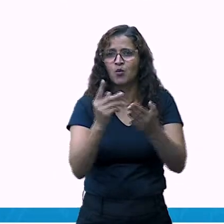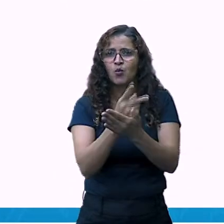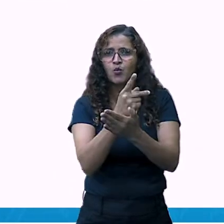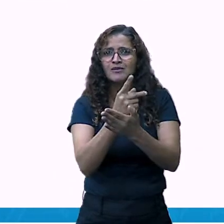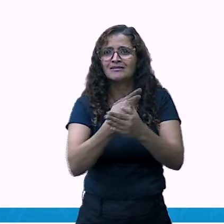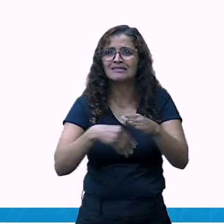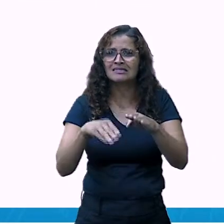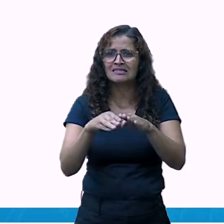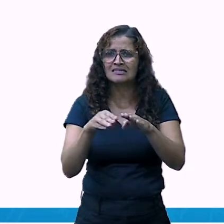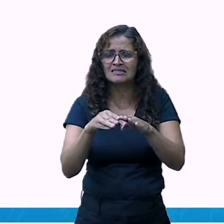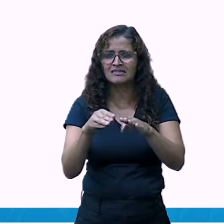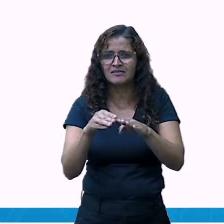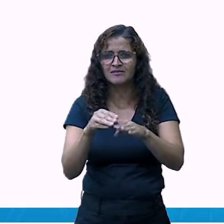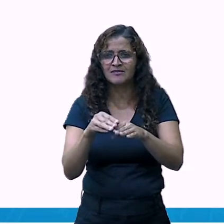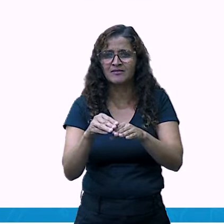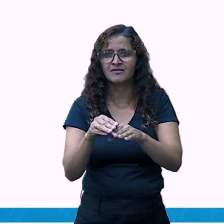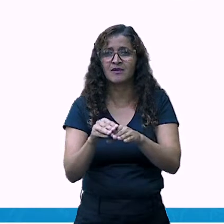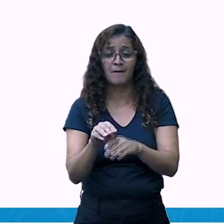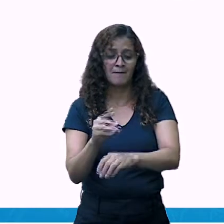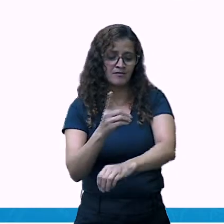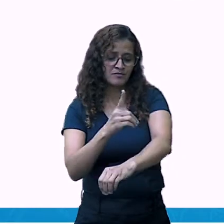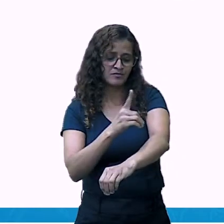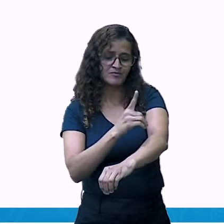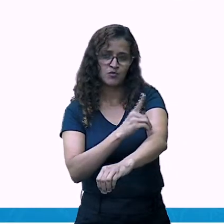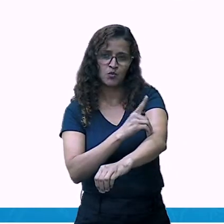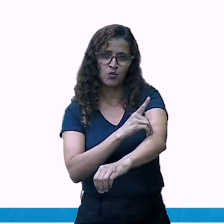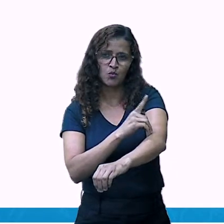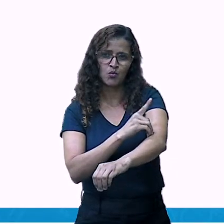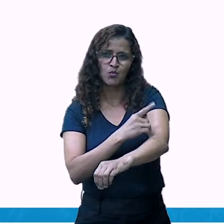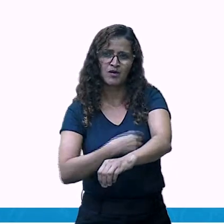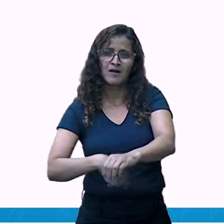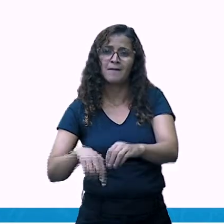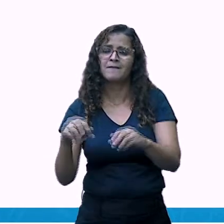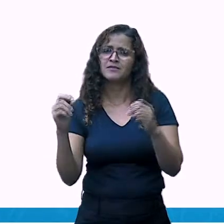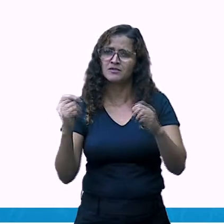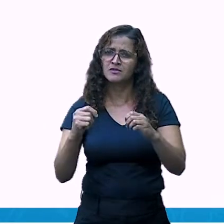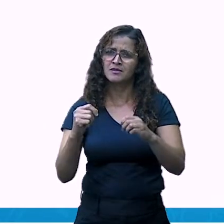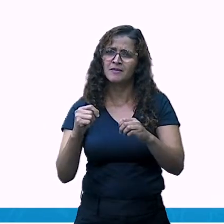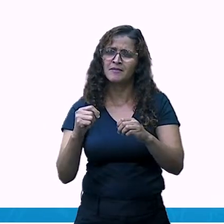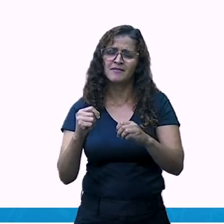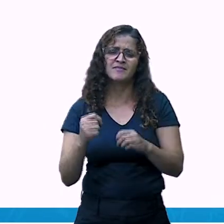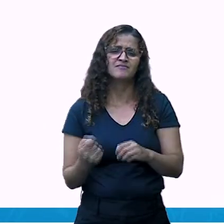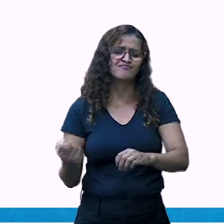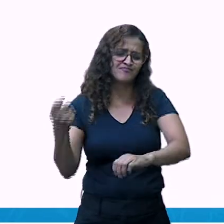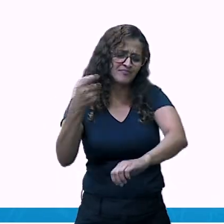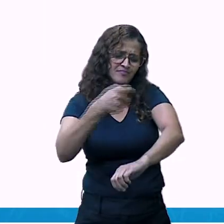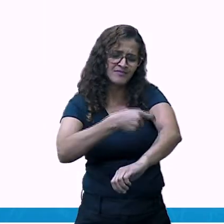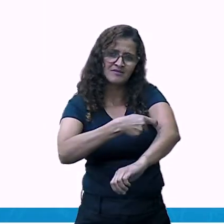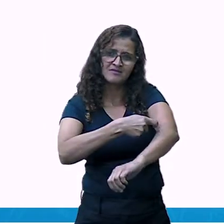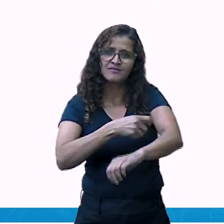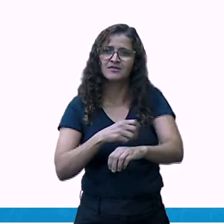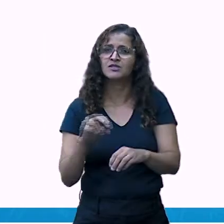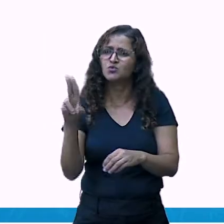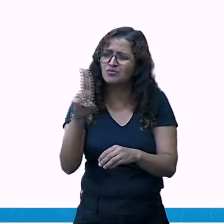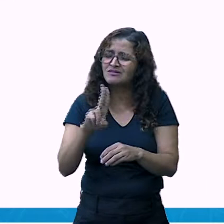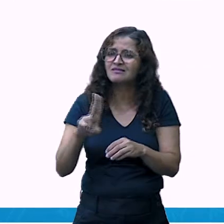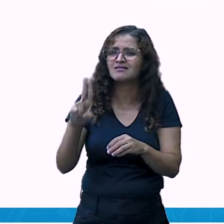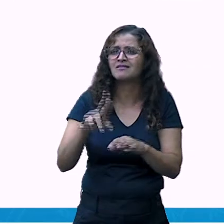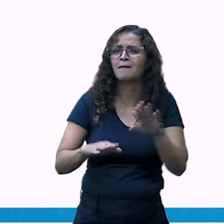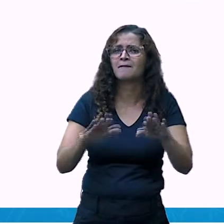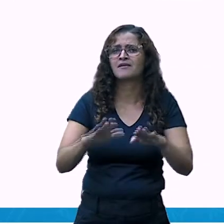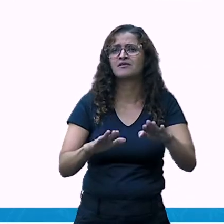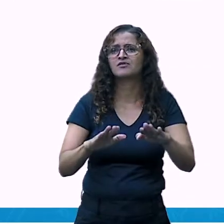você está passando mal da garganta, do ouvido, alguma infecção, e você fez o uso aí de amoxicilina,